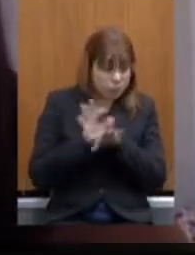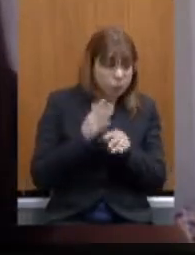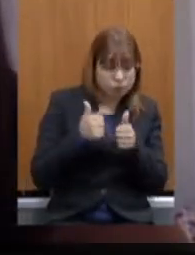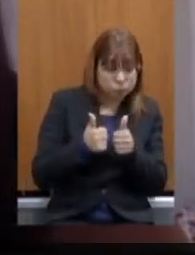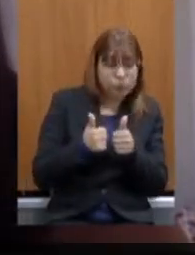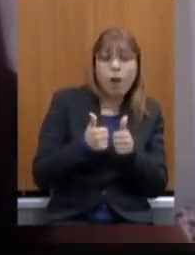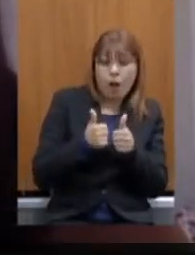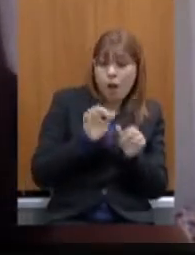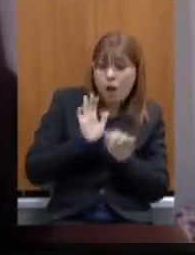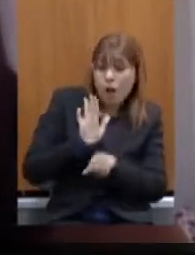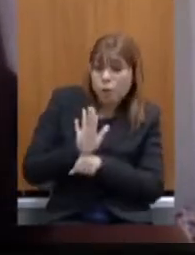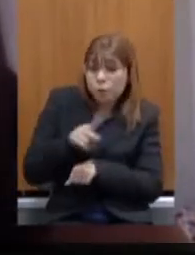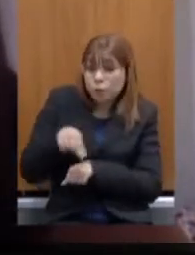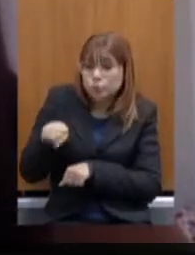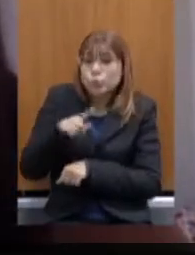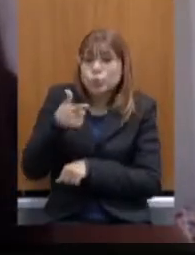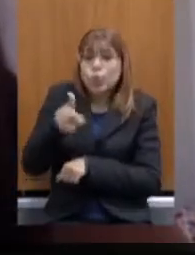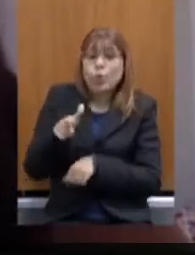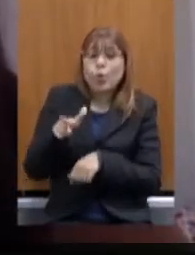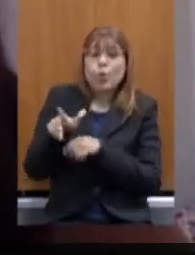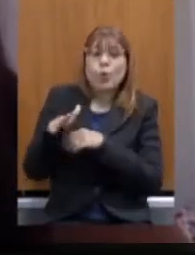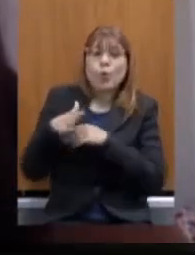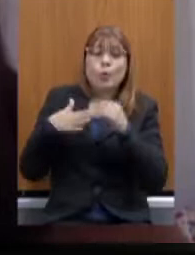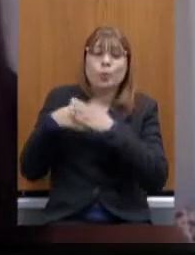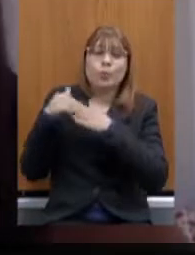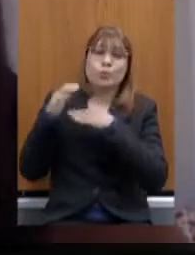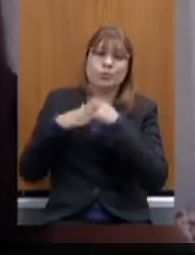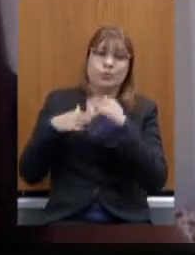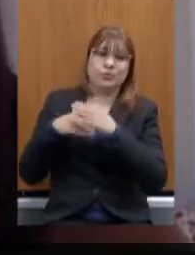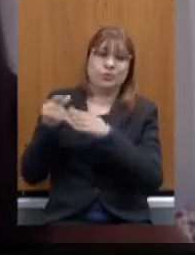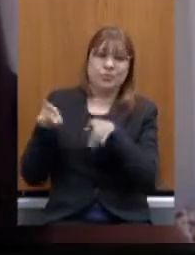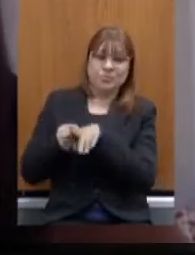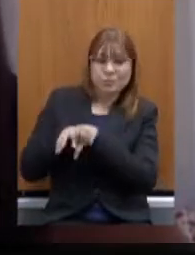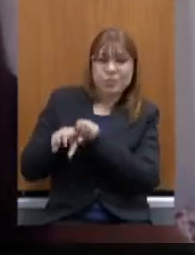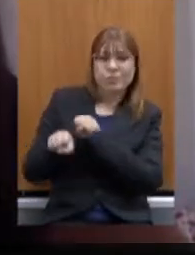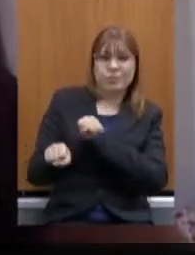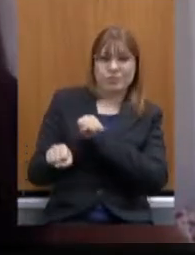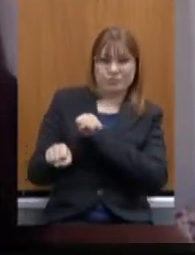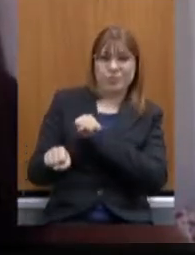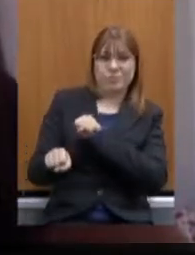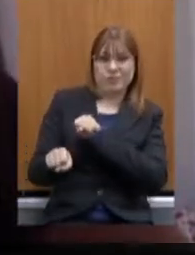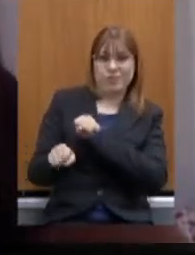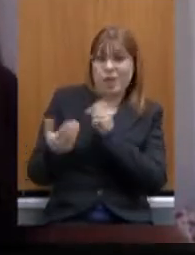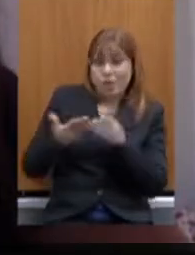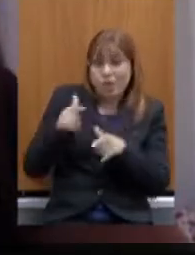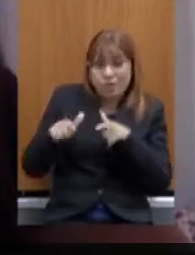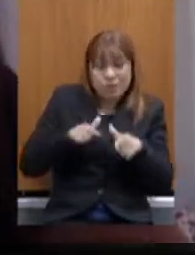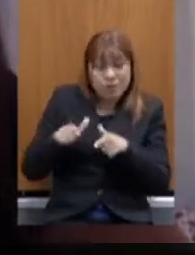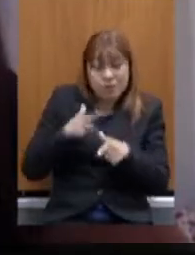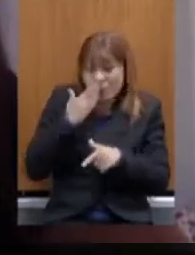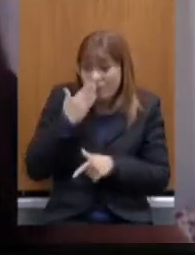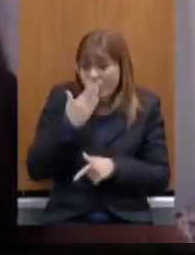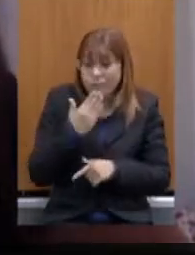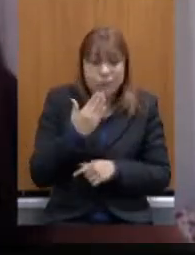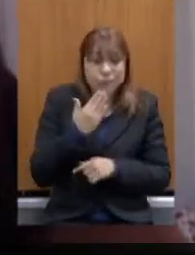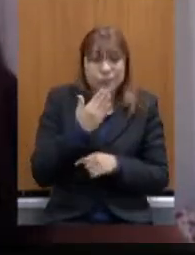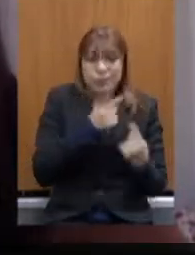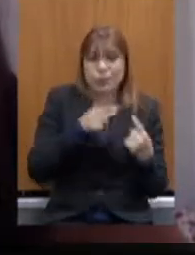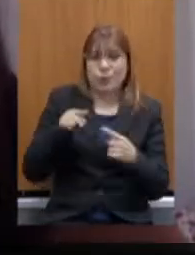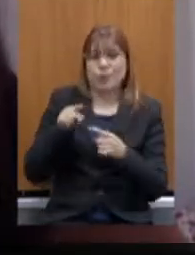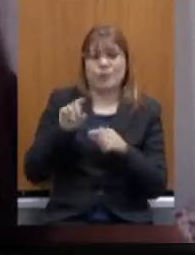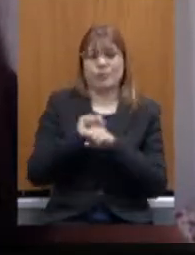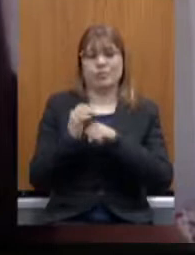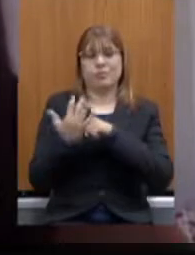profissionais e por exemplo estão o combate de frente contra convide 19 somos nós aqui na região que